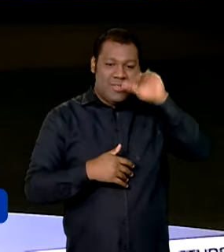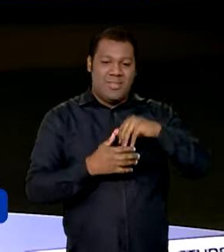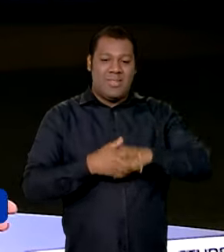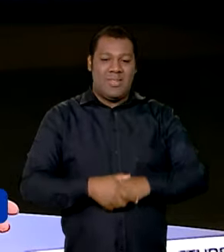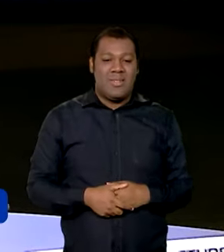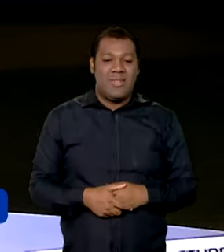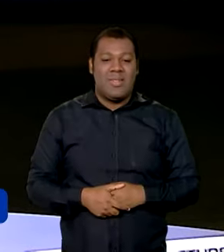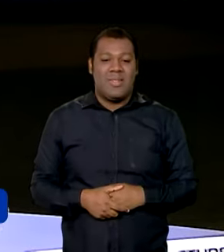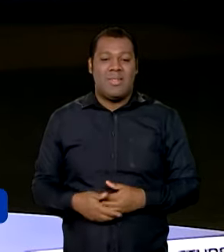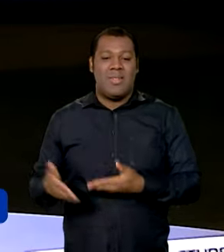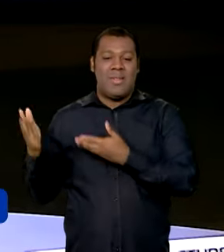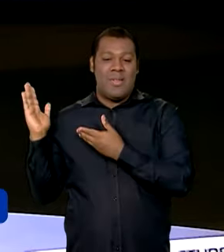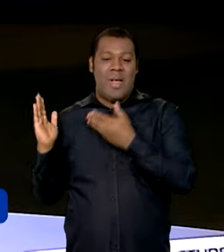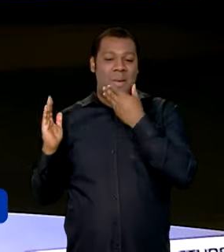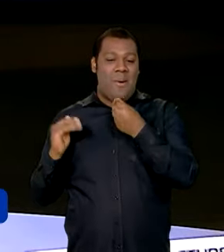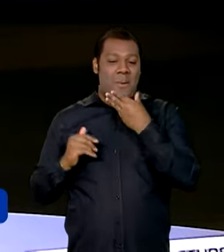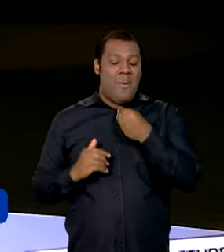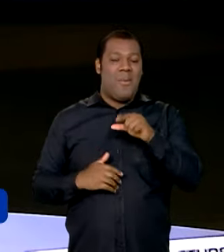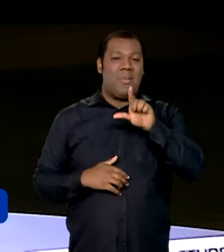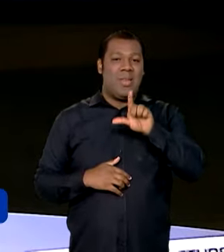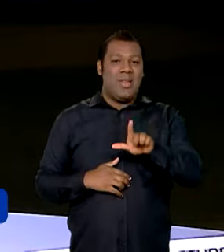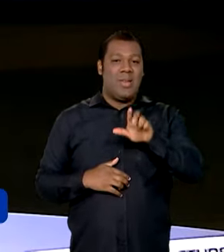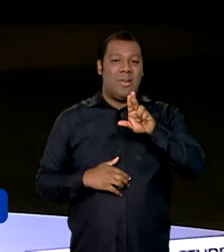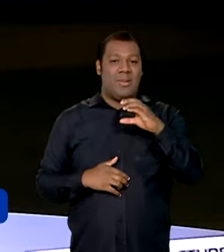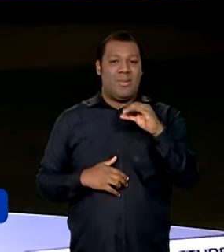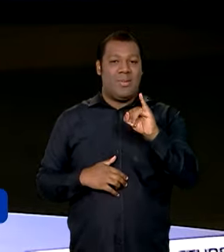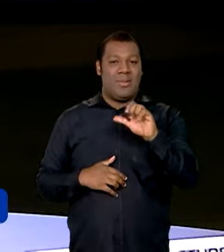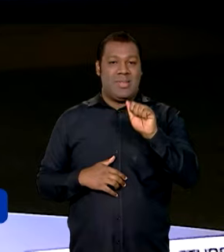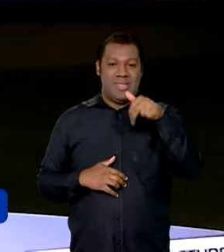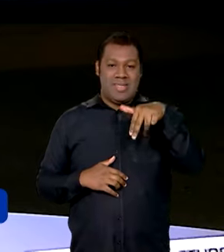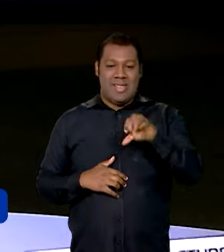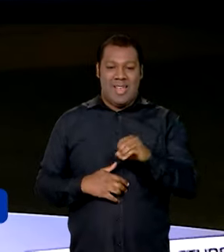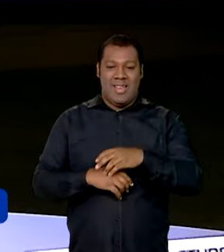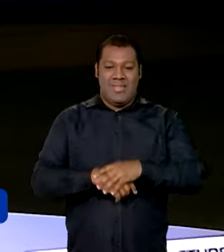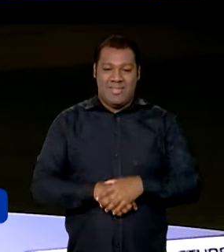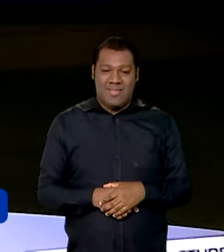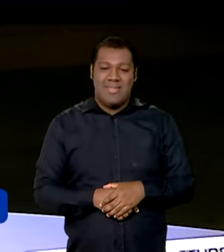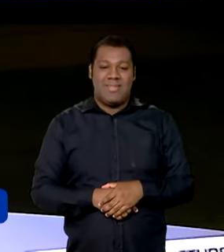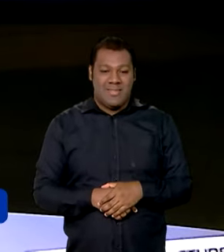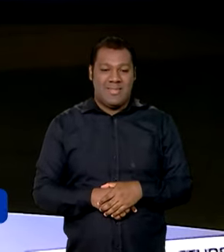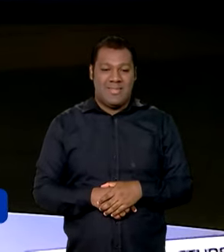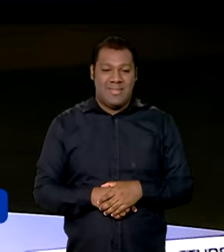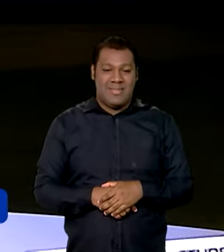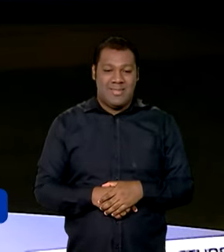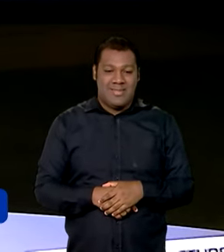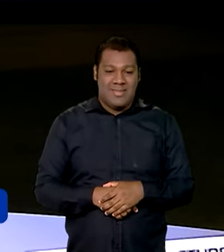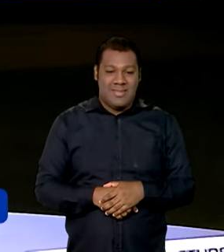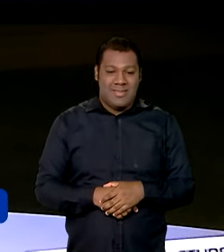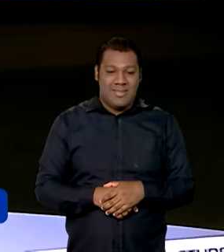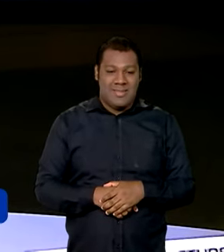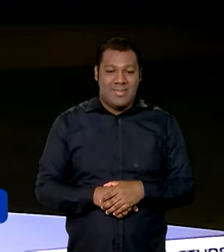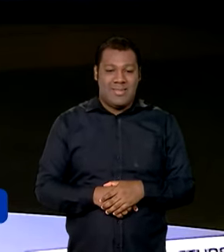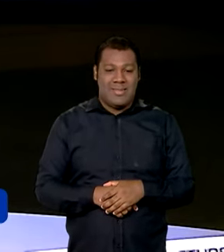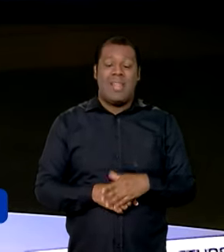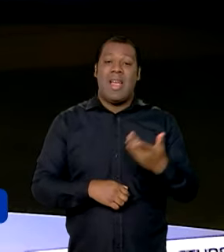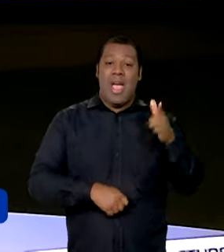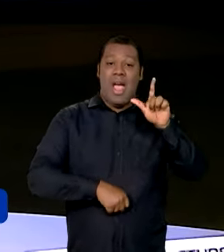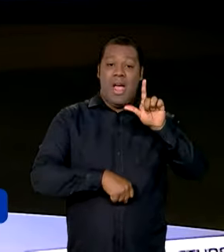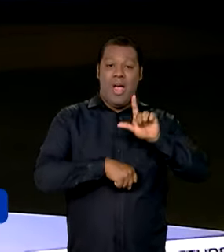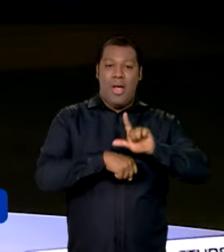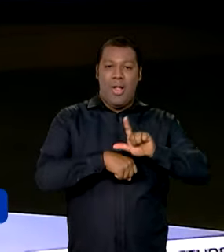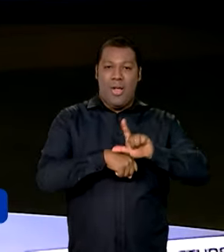está lá ele Luciano Barroso simplesmente um um dos craques que a gente tem tá cuidando da lojinha de Walter Lima Então vamos